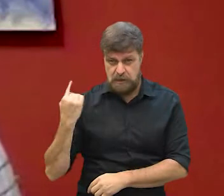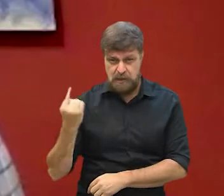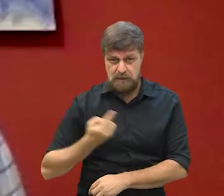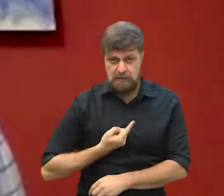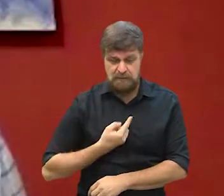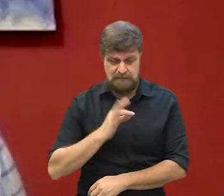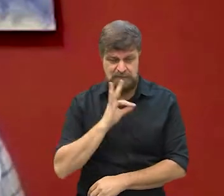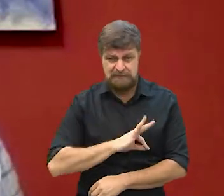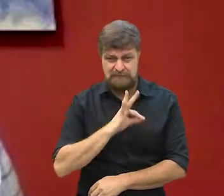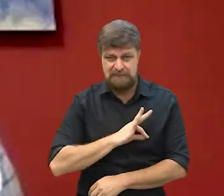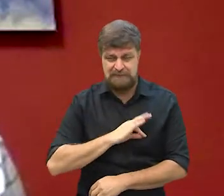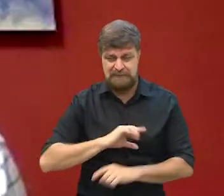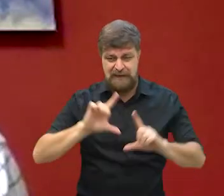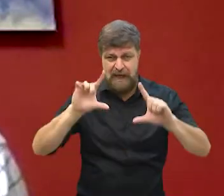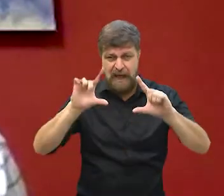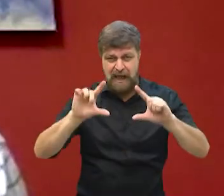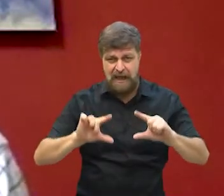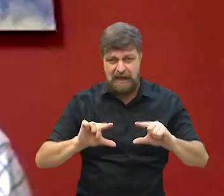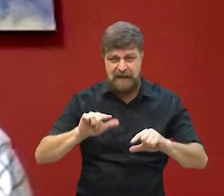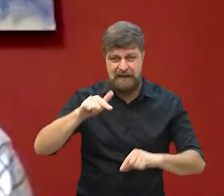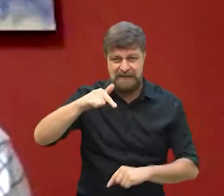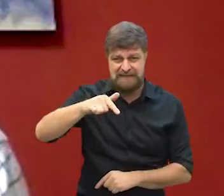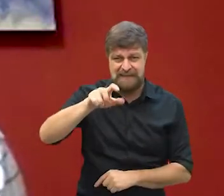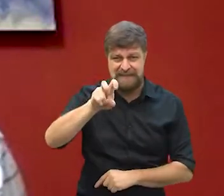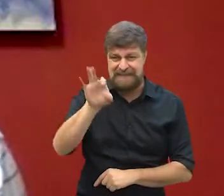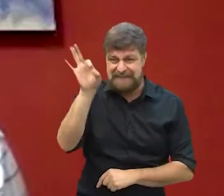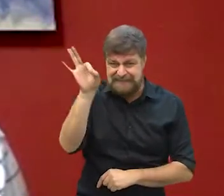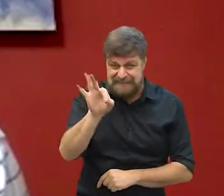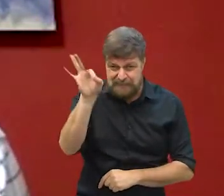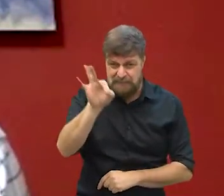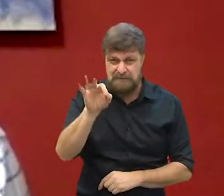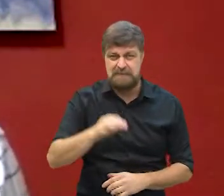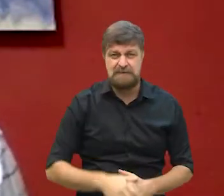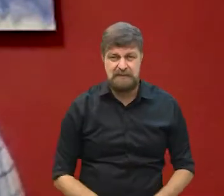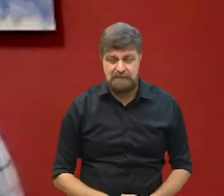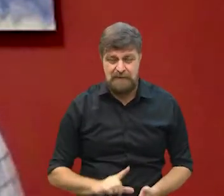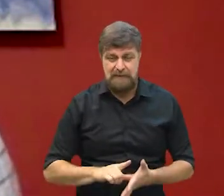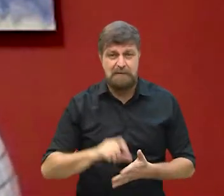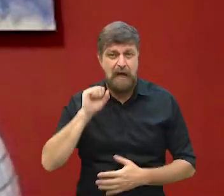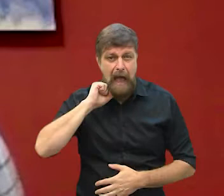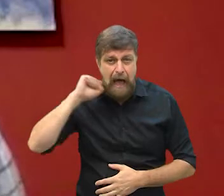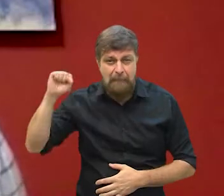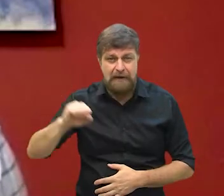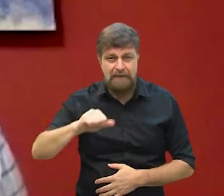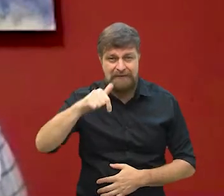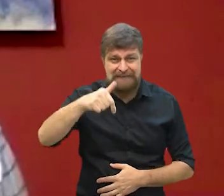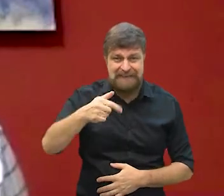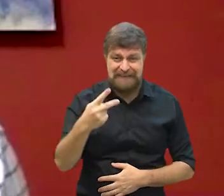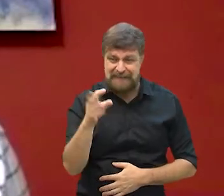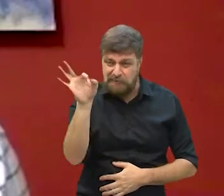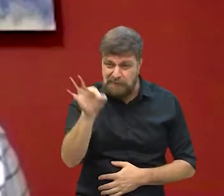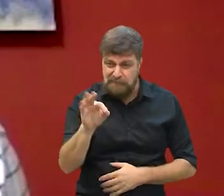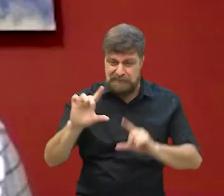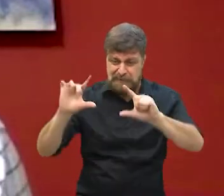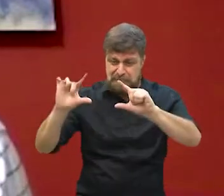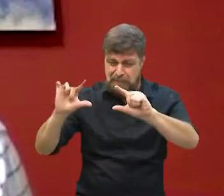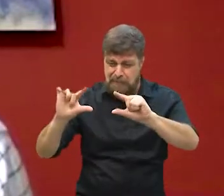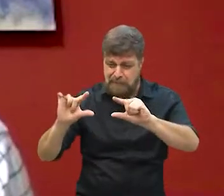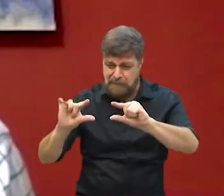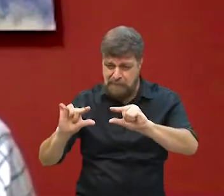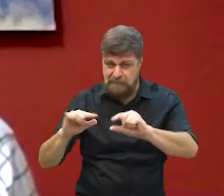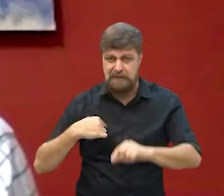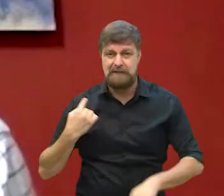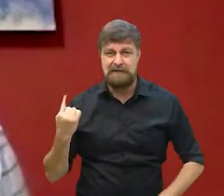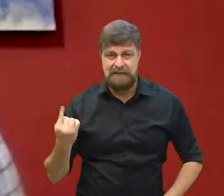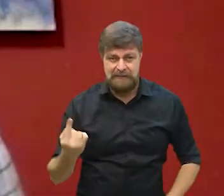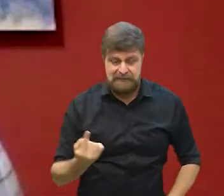passado, nosso faturamento em março caiu 75%, em abril 72%. A gente teve que se readequar e a gente